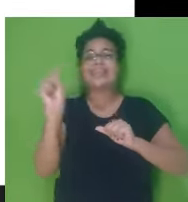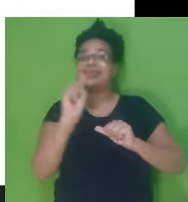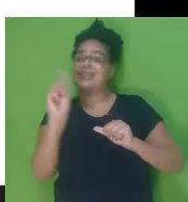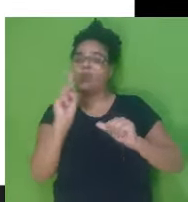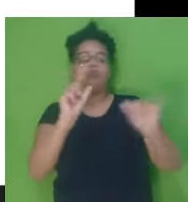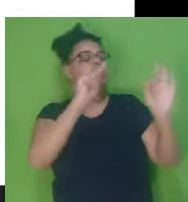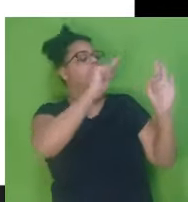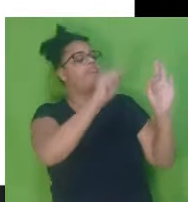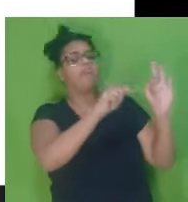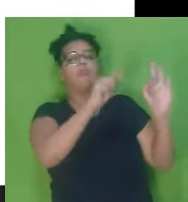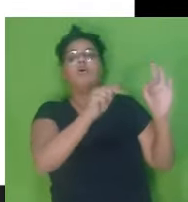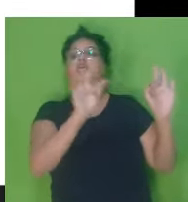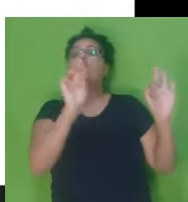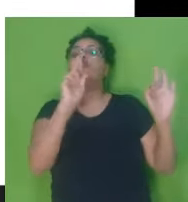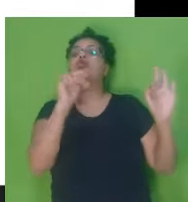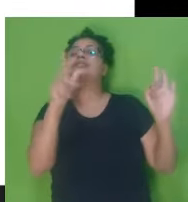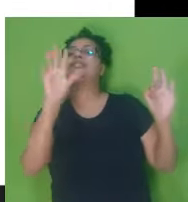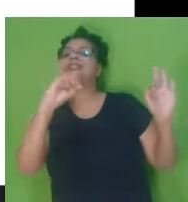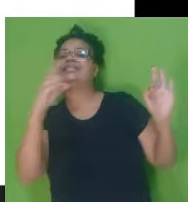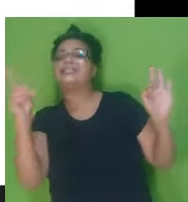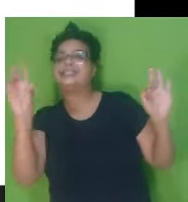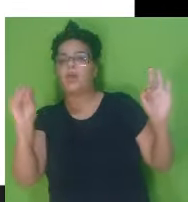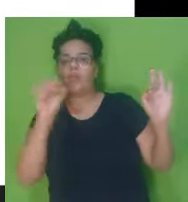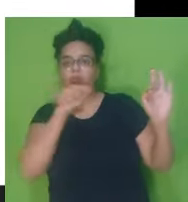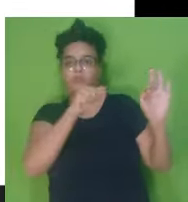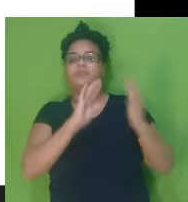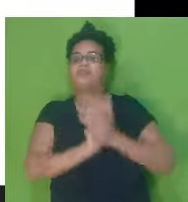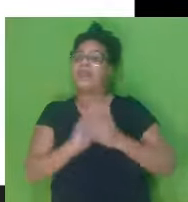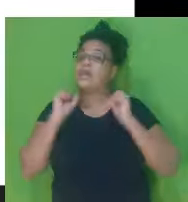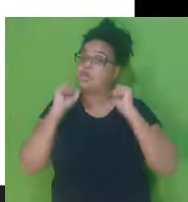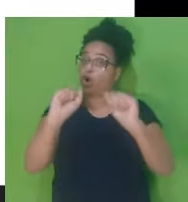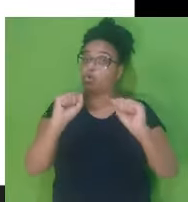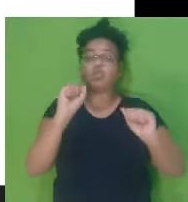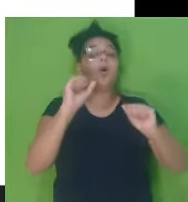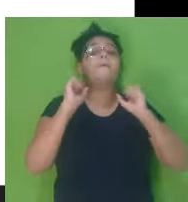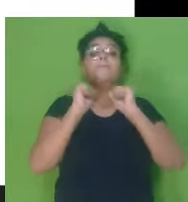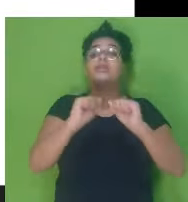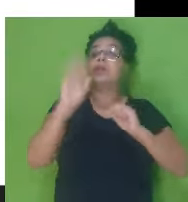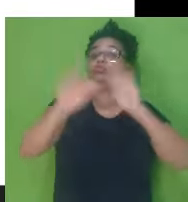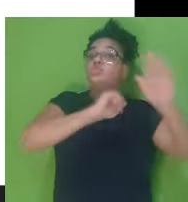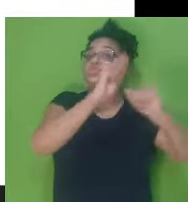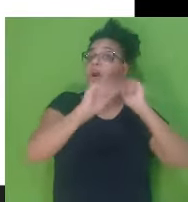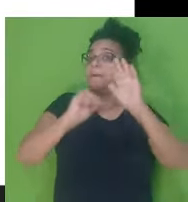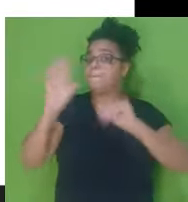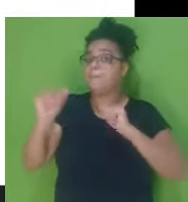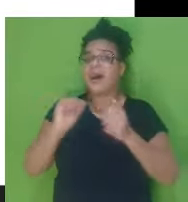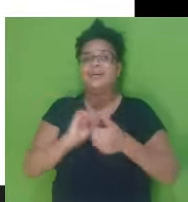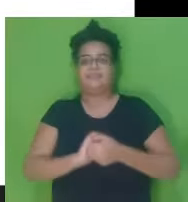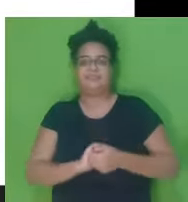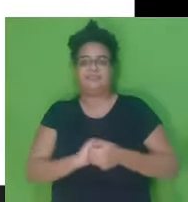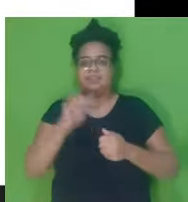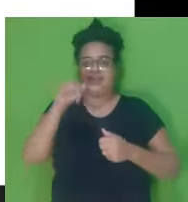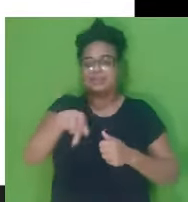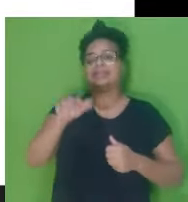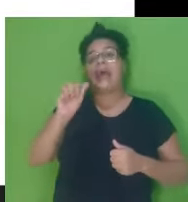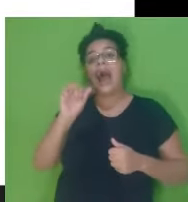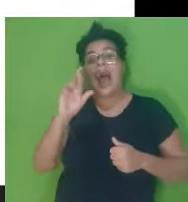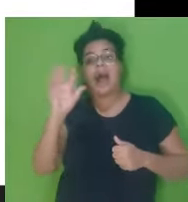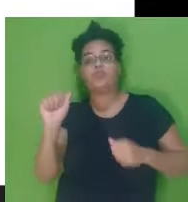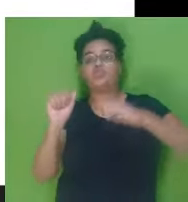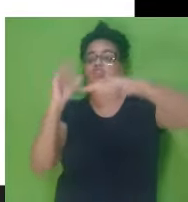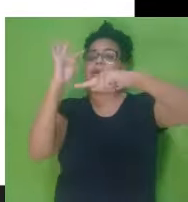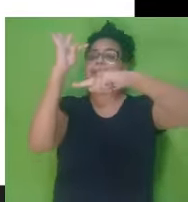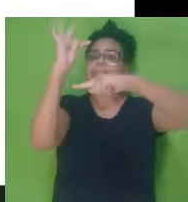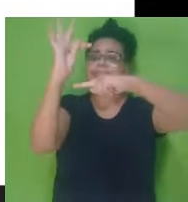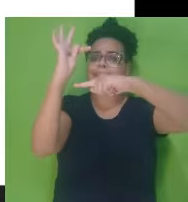a função. Bom, e aí agora a gente pode chamar esse arco que está aqui